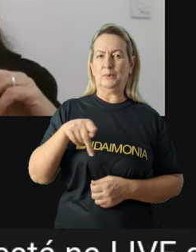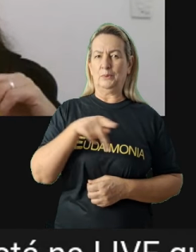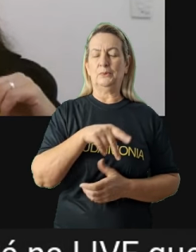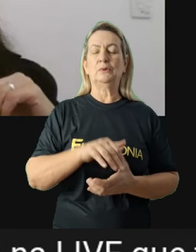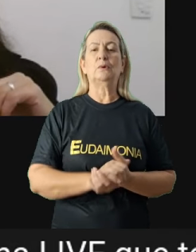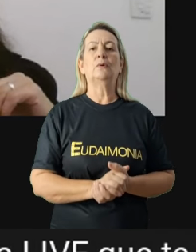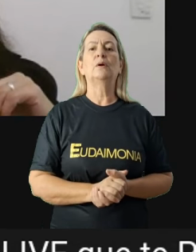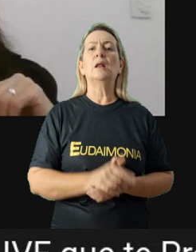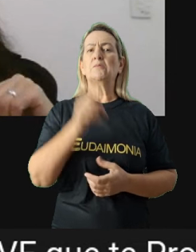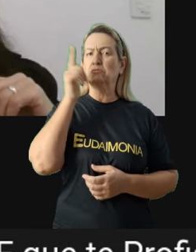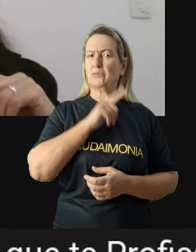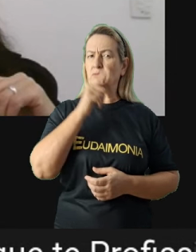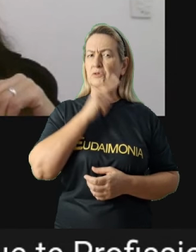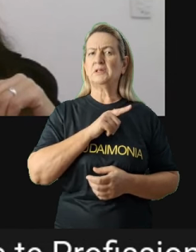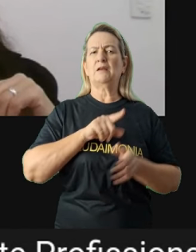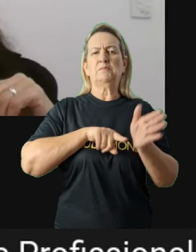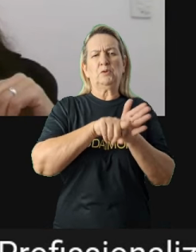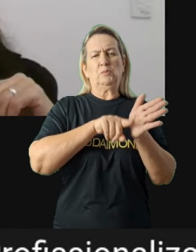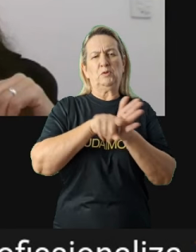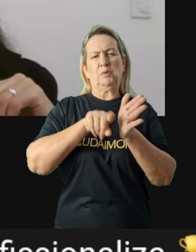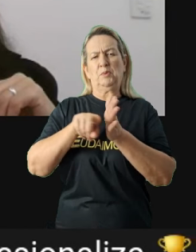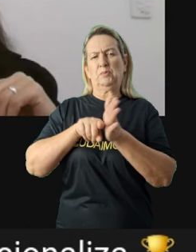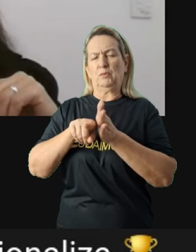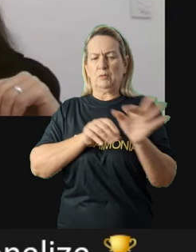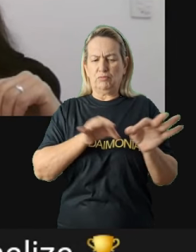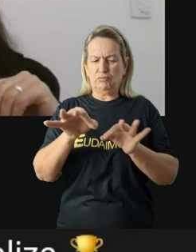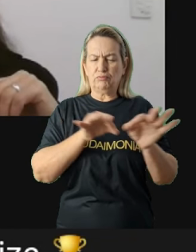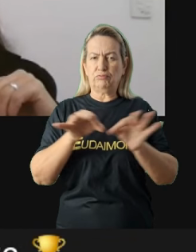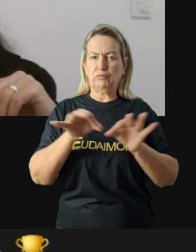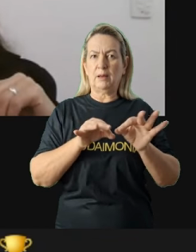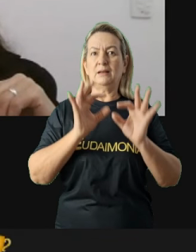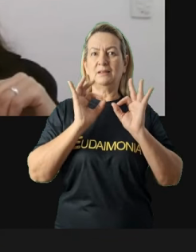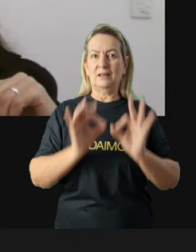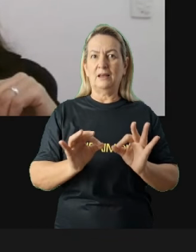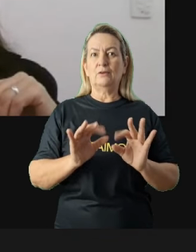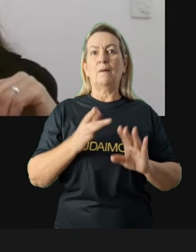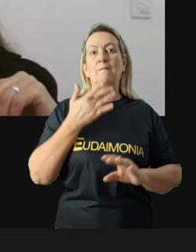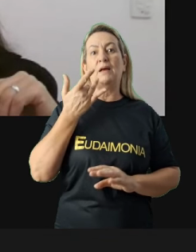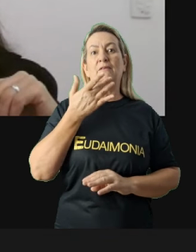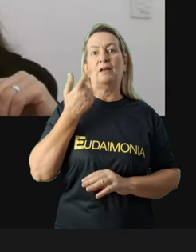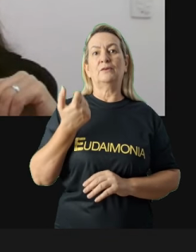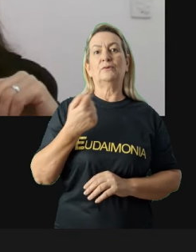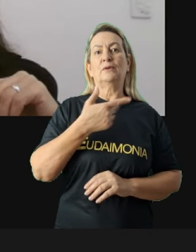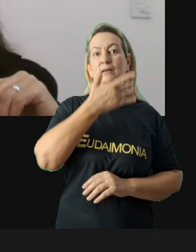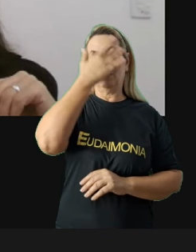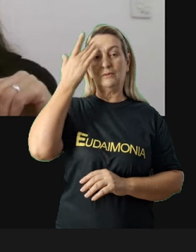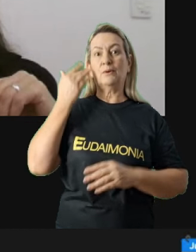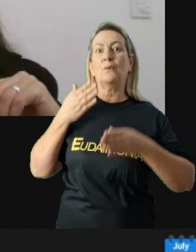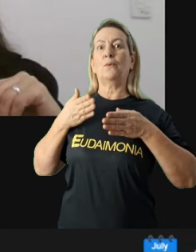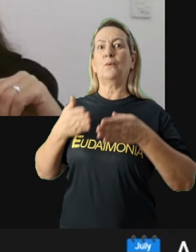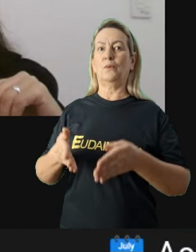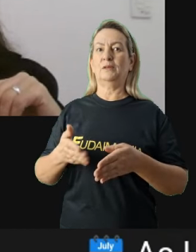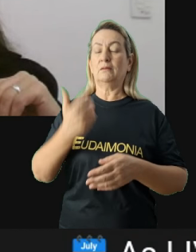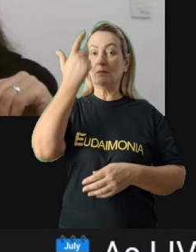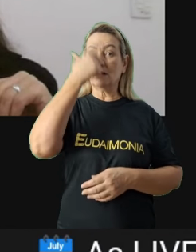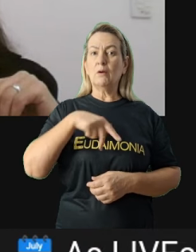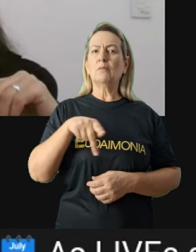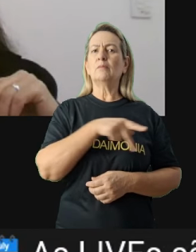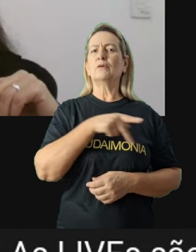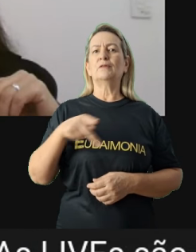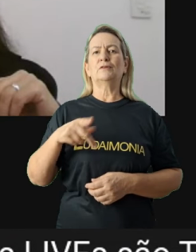você fala em docente, que docente ele consegue criar repertório de pergunta muito mais fácil do que quem está começando